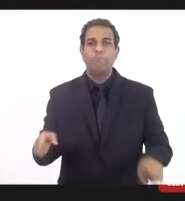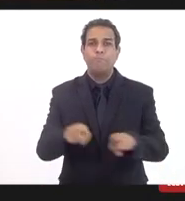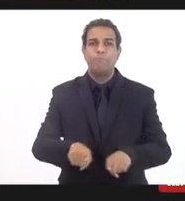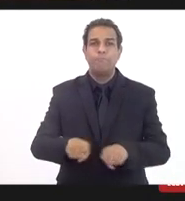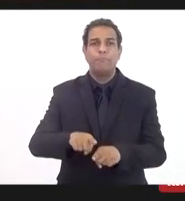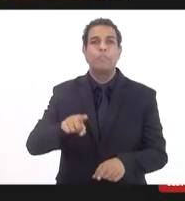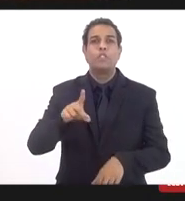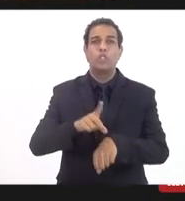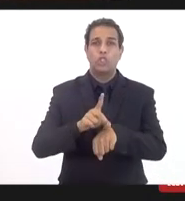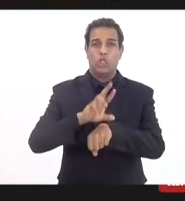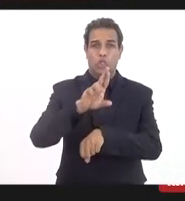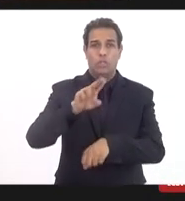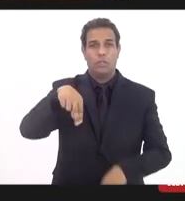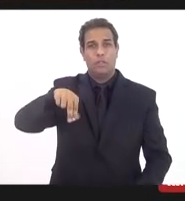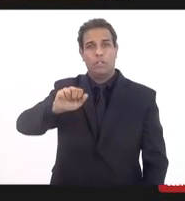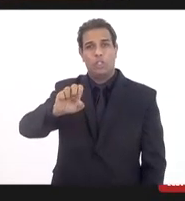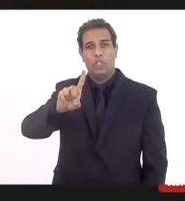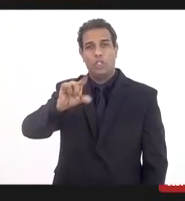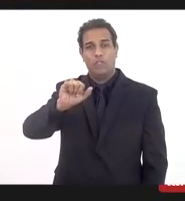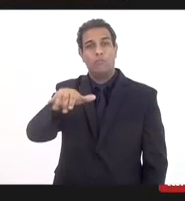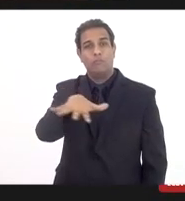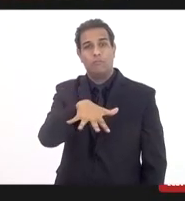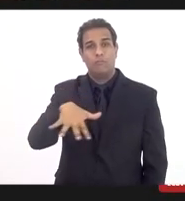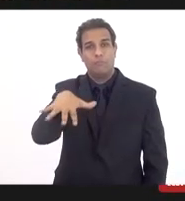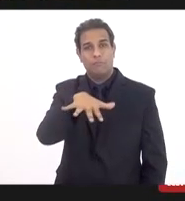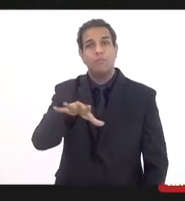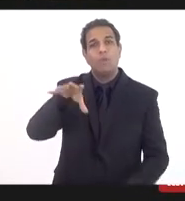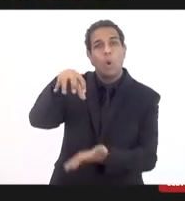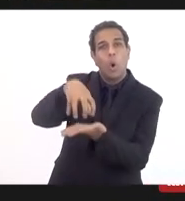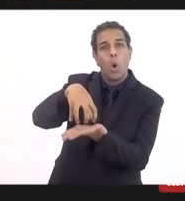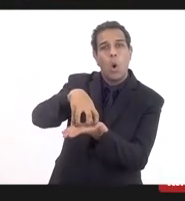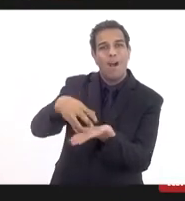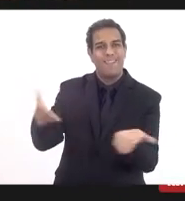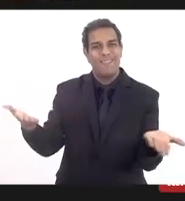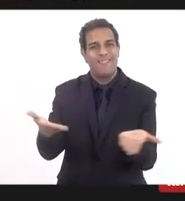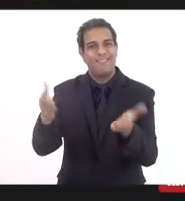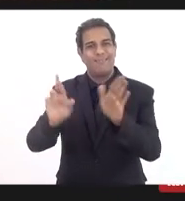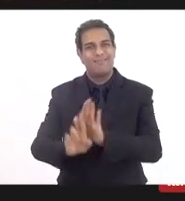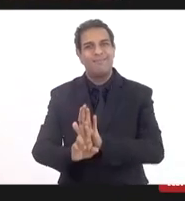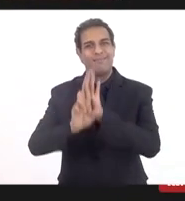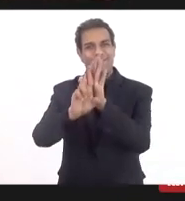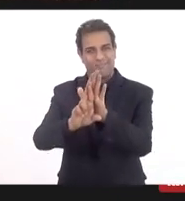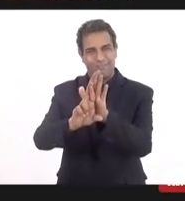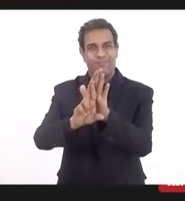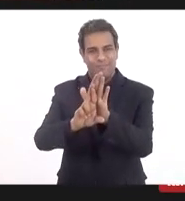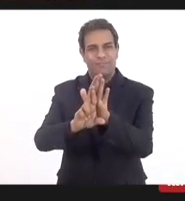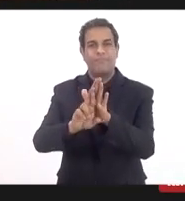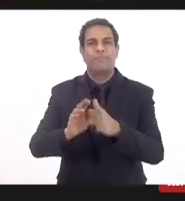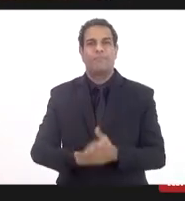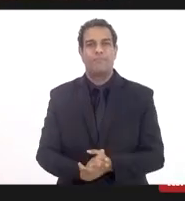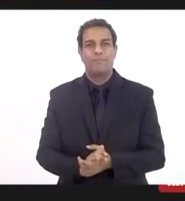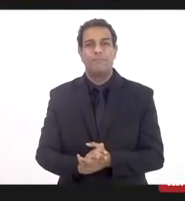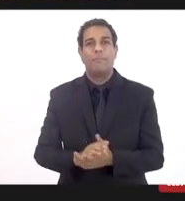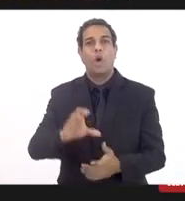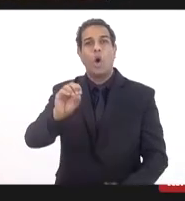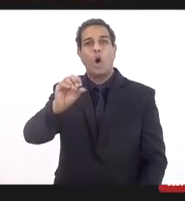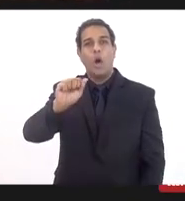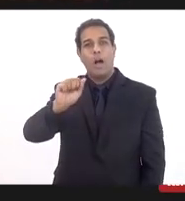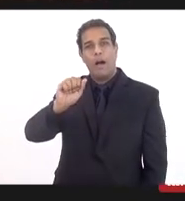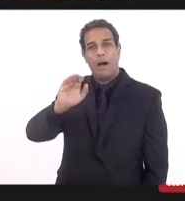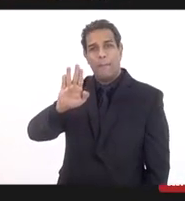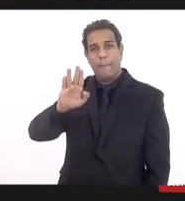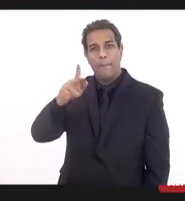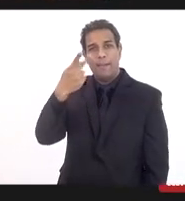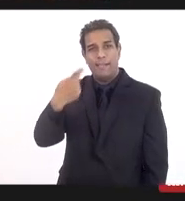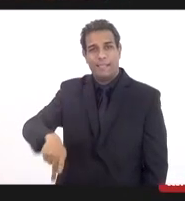da doutora Nadine, que representa Nadine Borges, que representa nesse ato a Ordem dos Advogados do Rio de